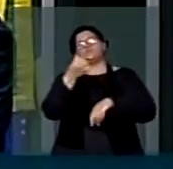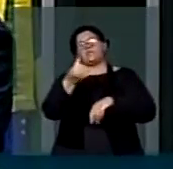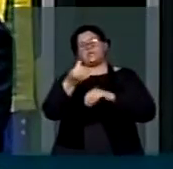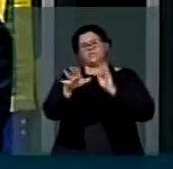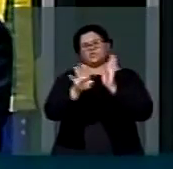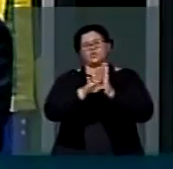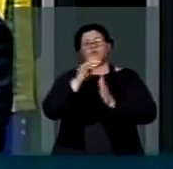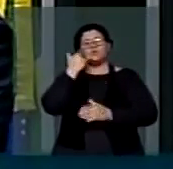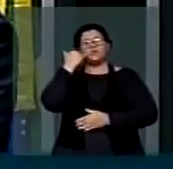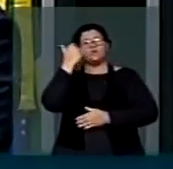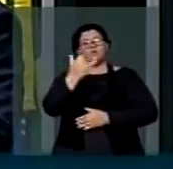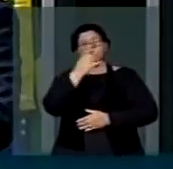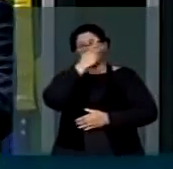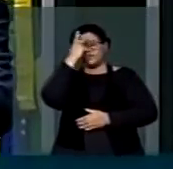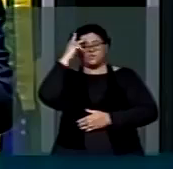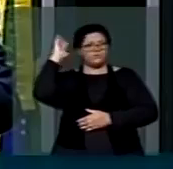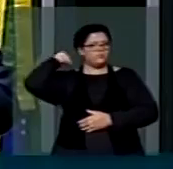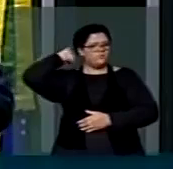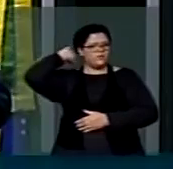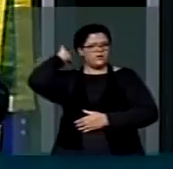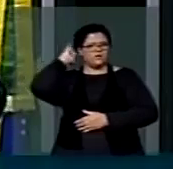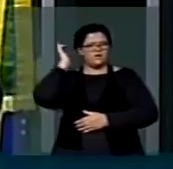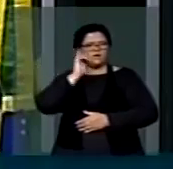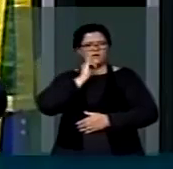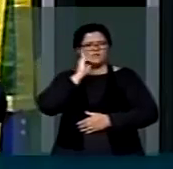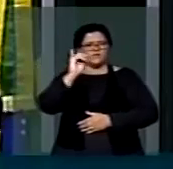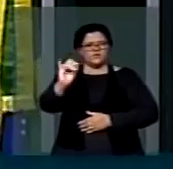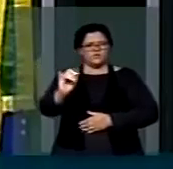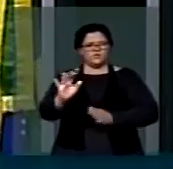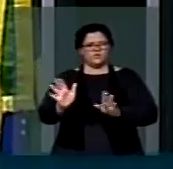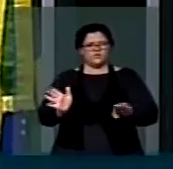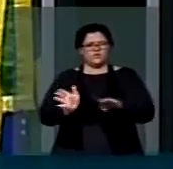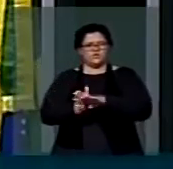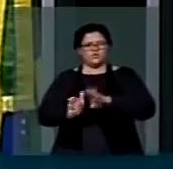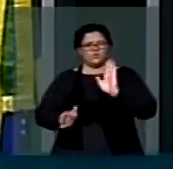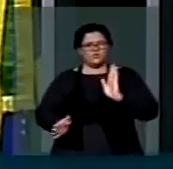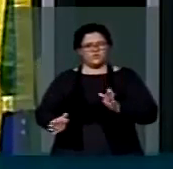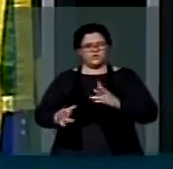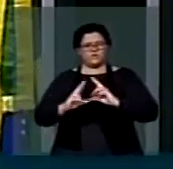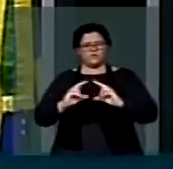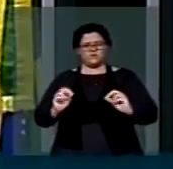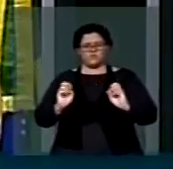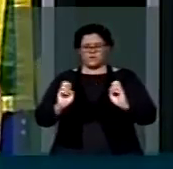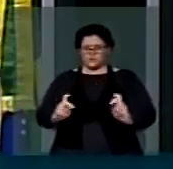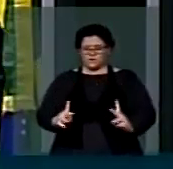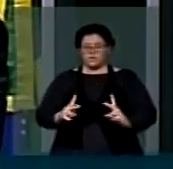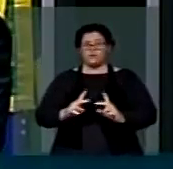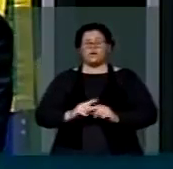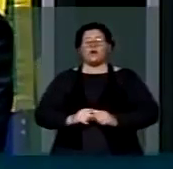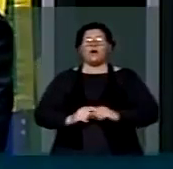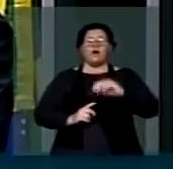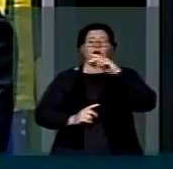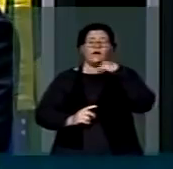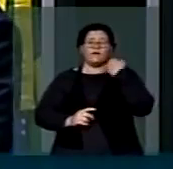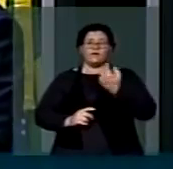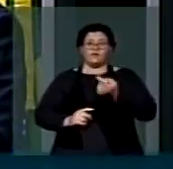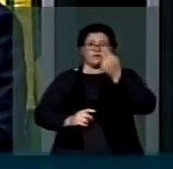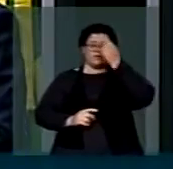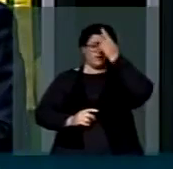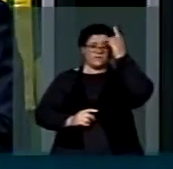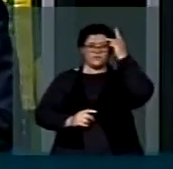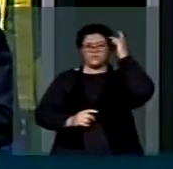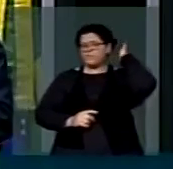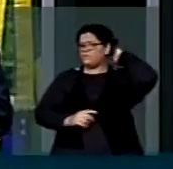para as pessoas do Pará, para avisar que tinha chegado ao seu destino. Quando a pessoa do Pará disse a